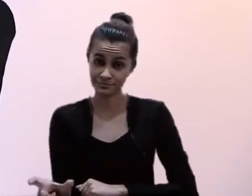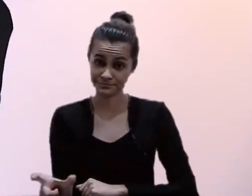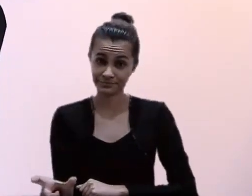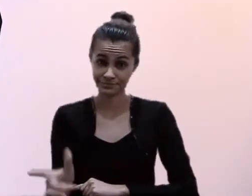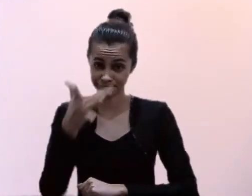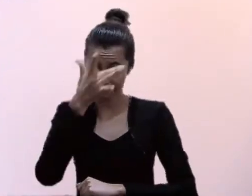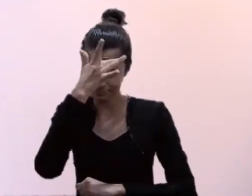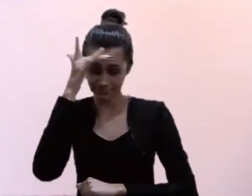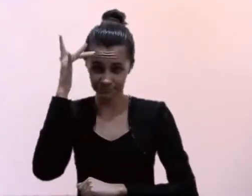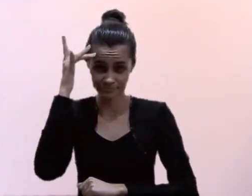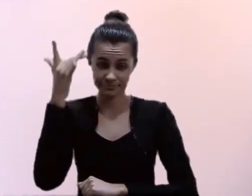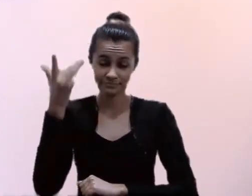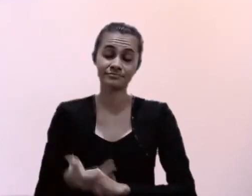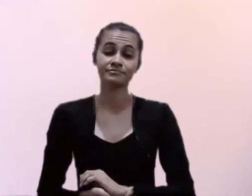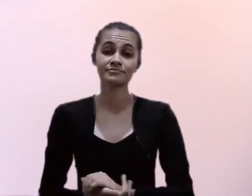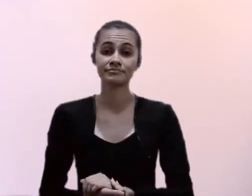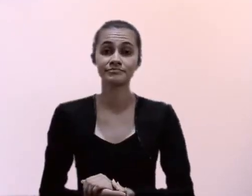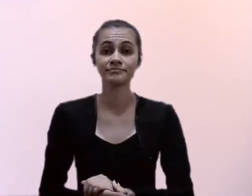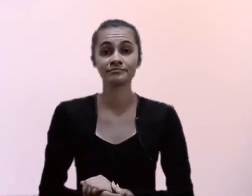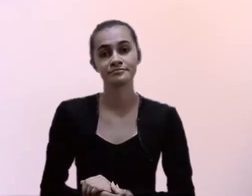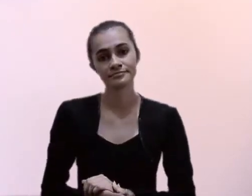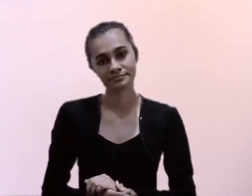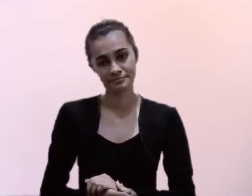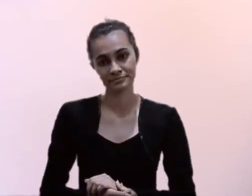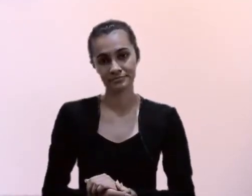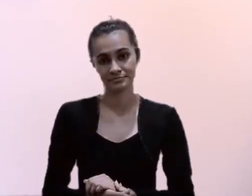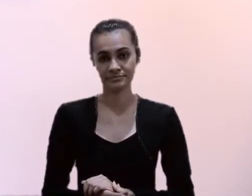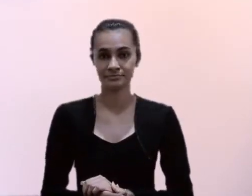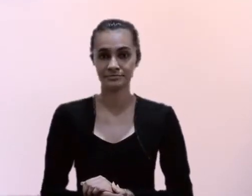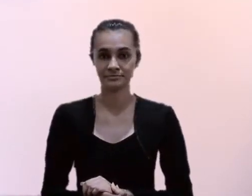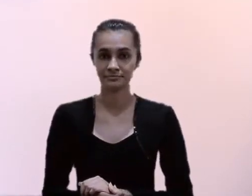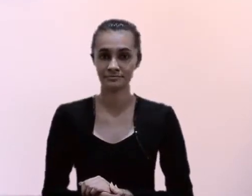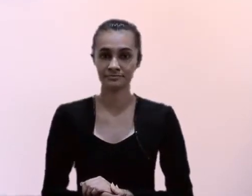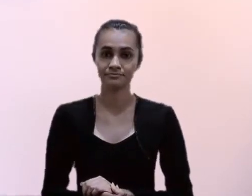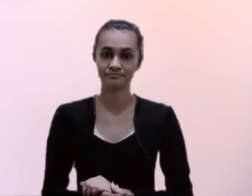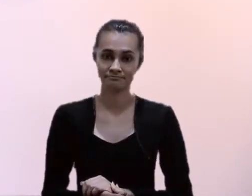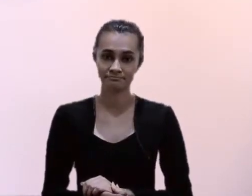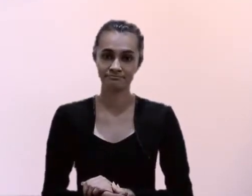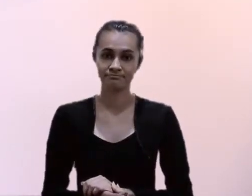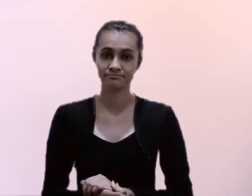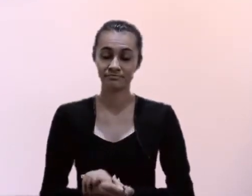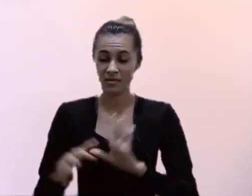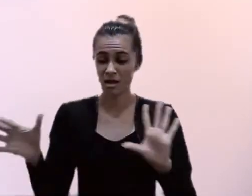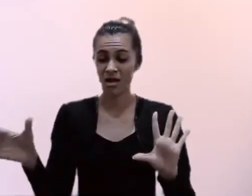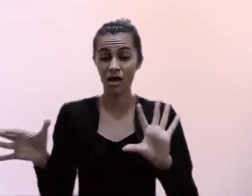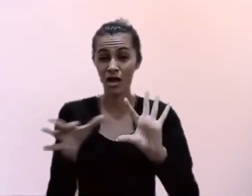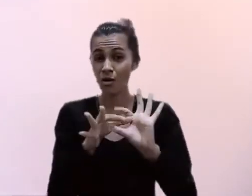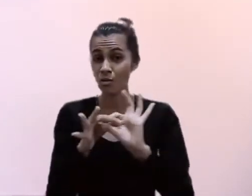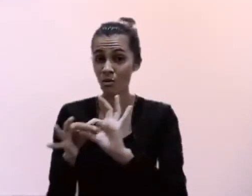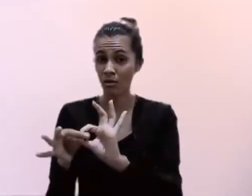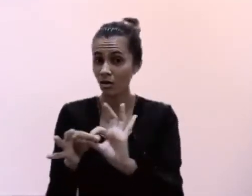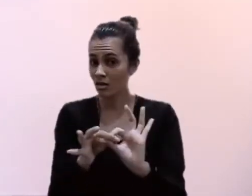mostrarão assim não estar em viva conexão com Deus.